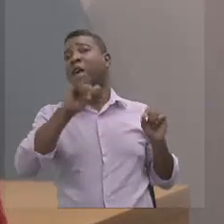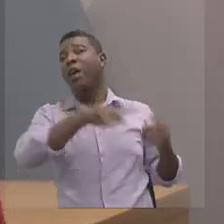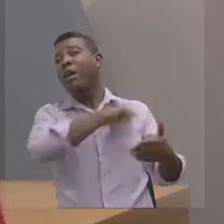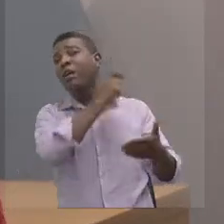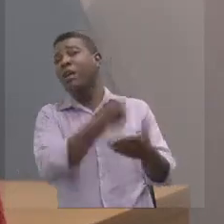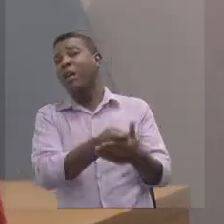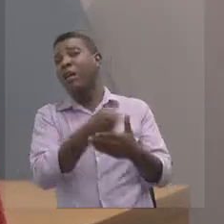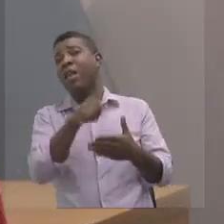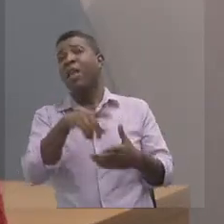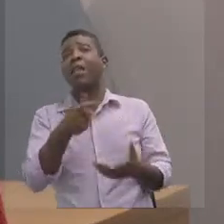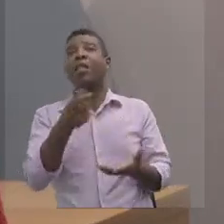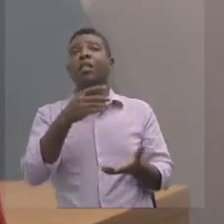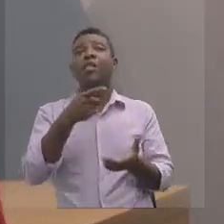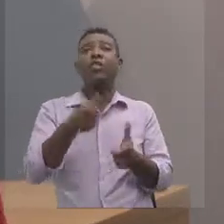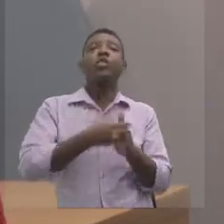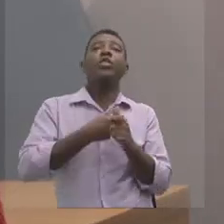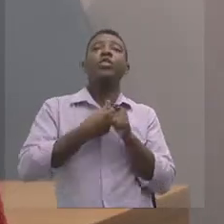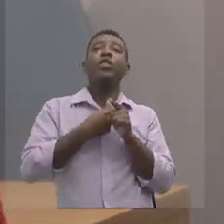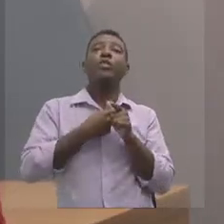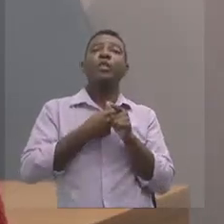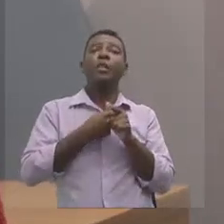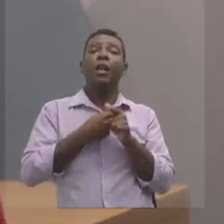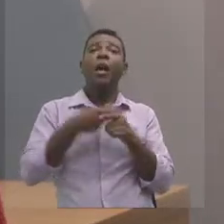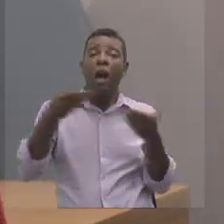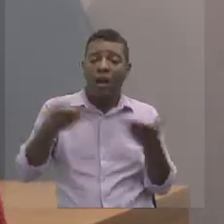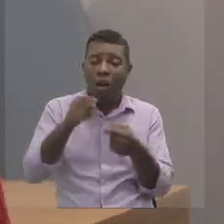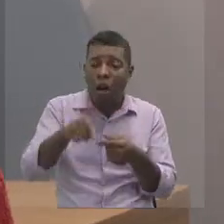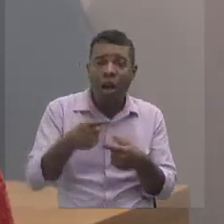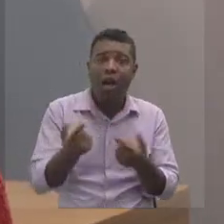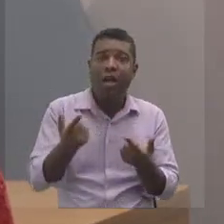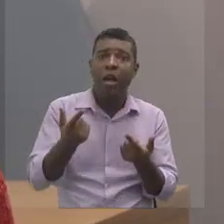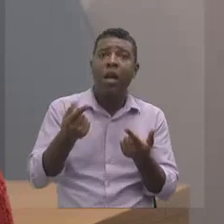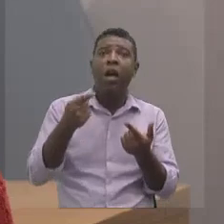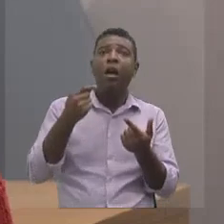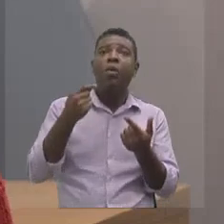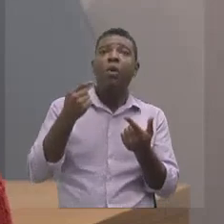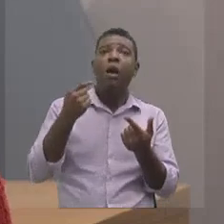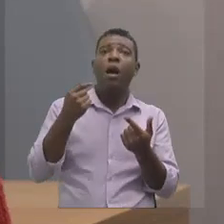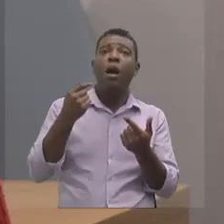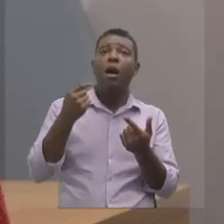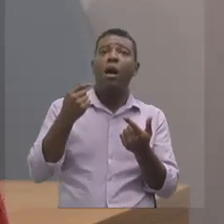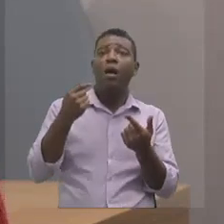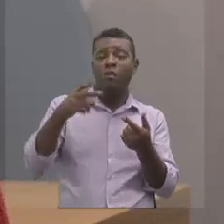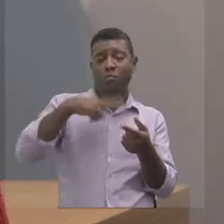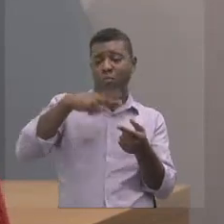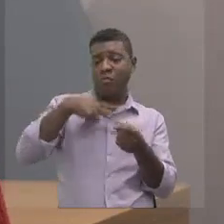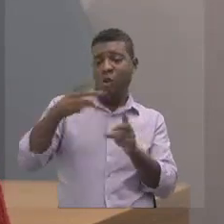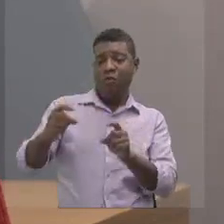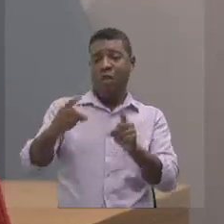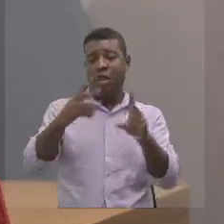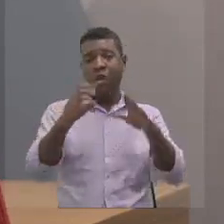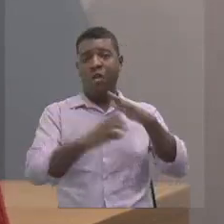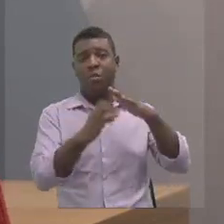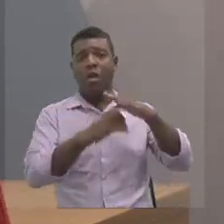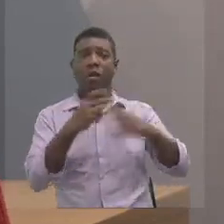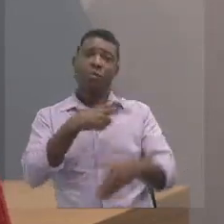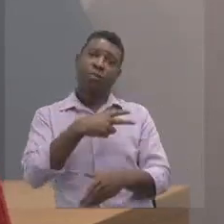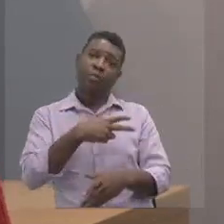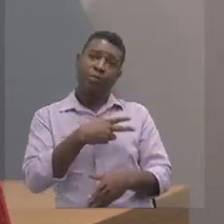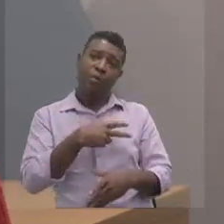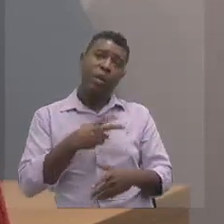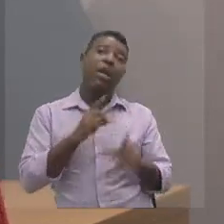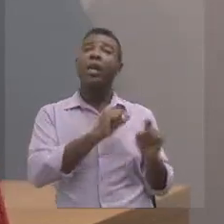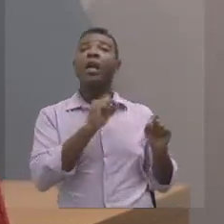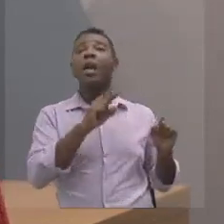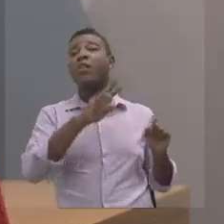gigantesco agora com a privatização eu já fiz esses questionamentos várias vezes porque eu acompanho essa